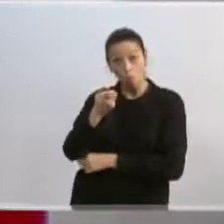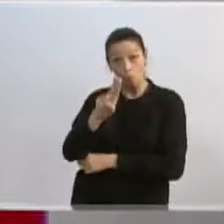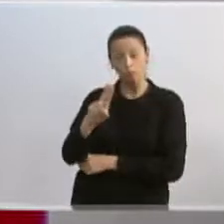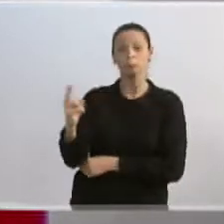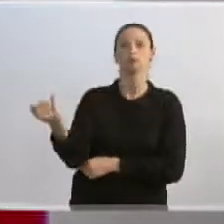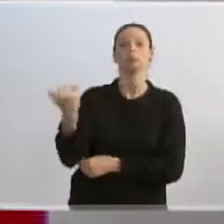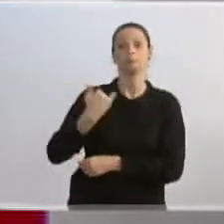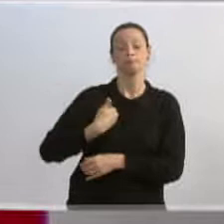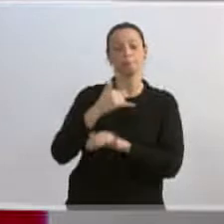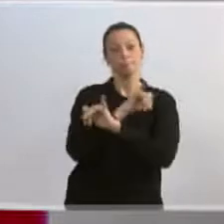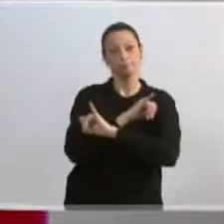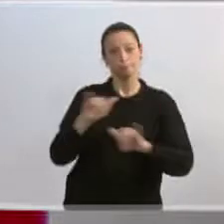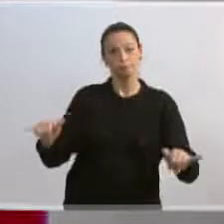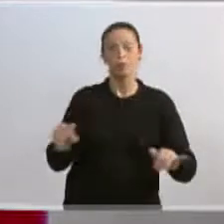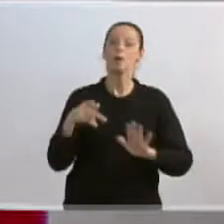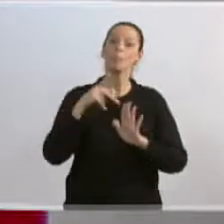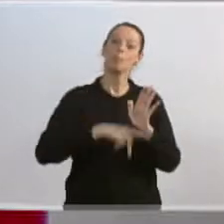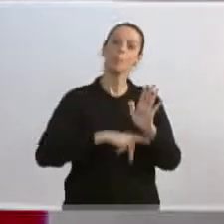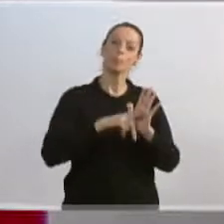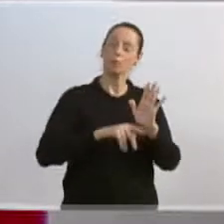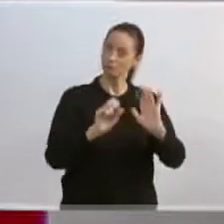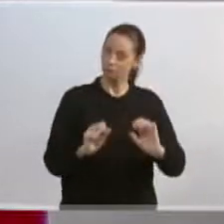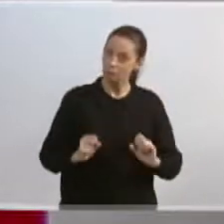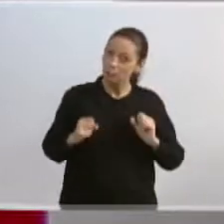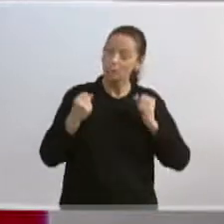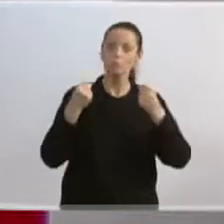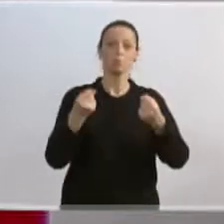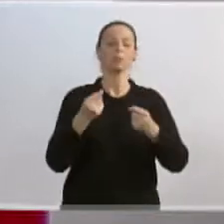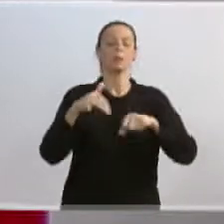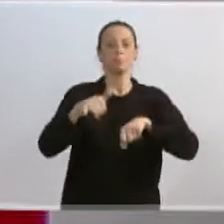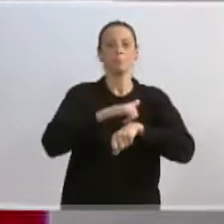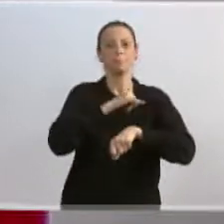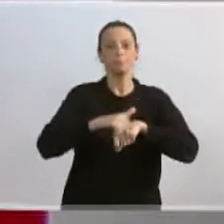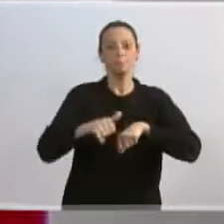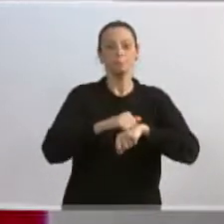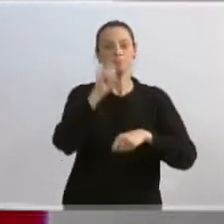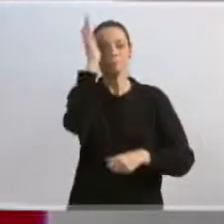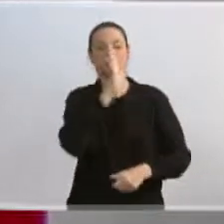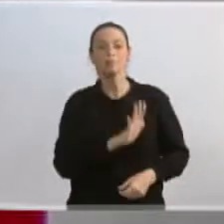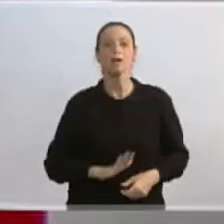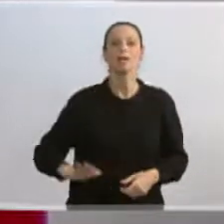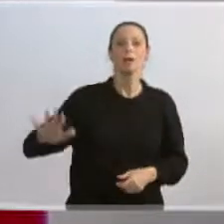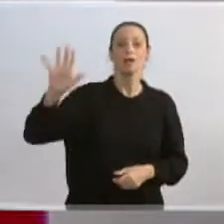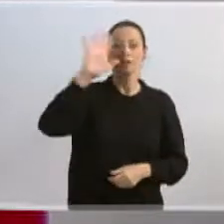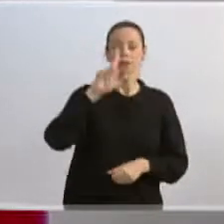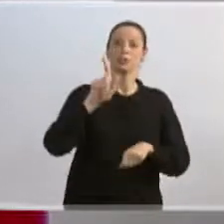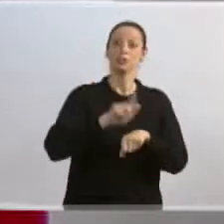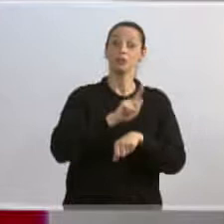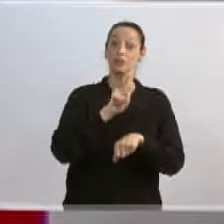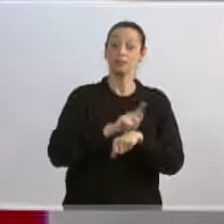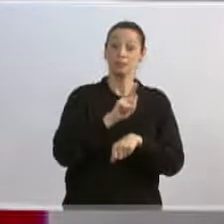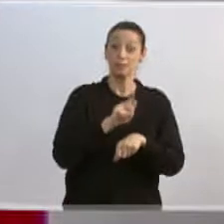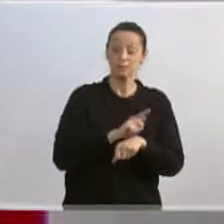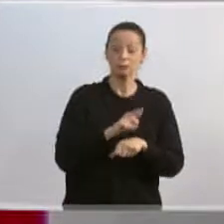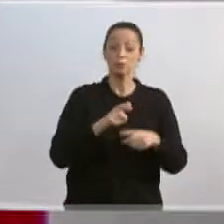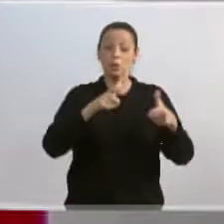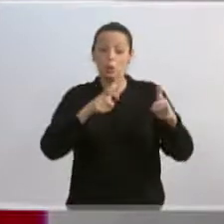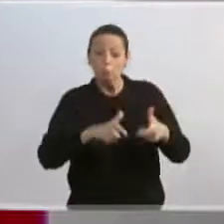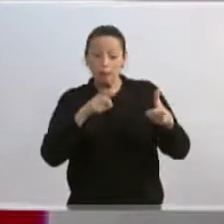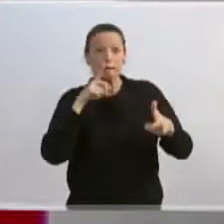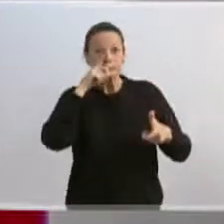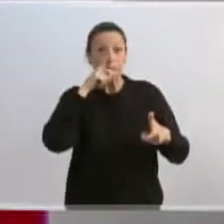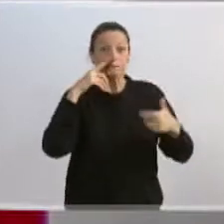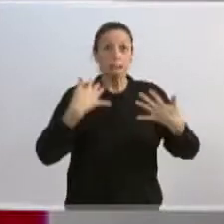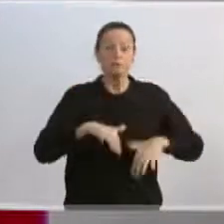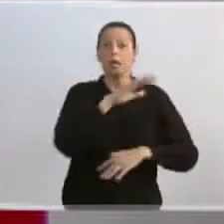o projeto de fortalecimento da estratégia nacional de gestão integrada de riscos e desastres naturais